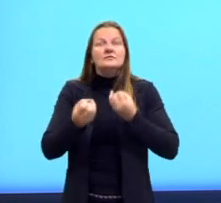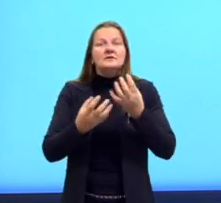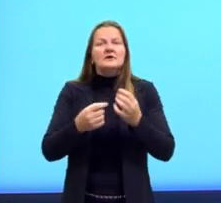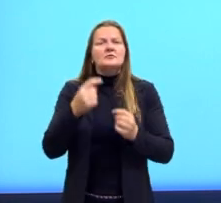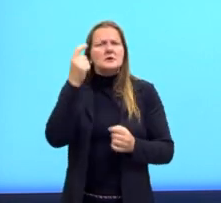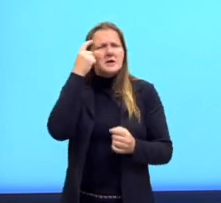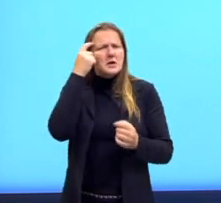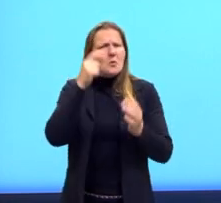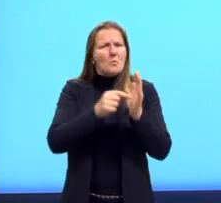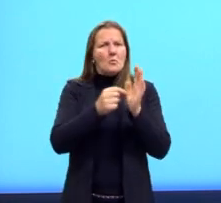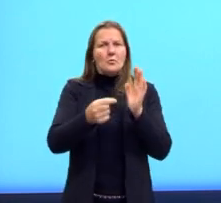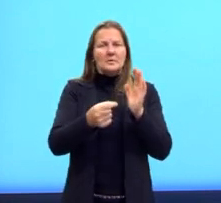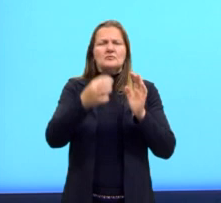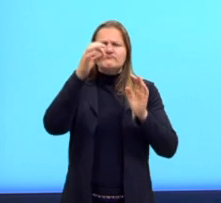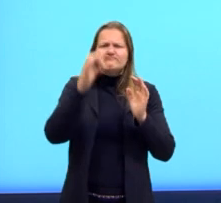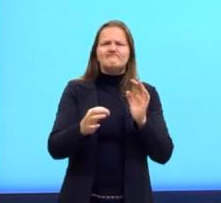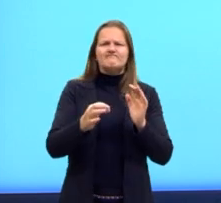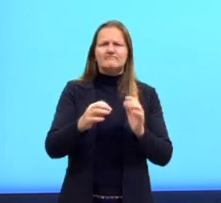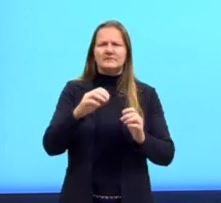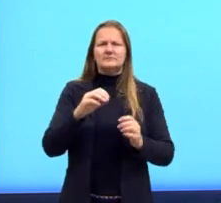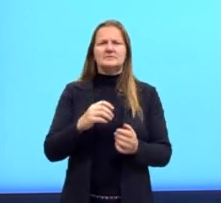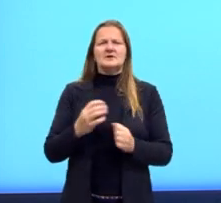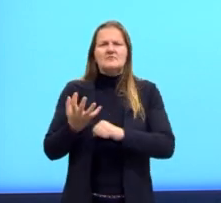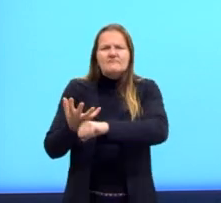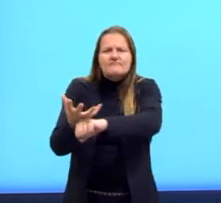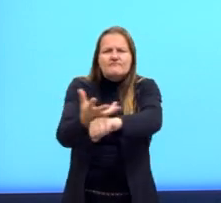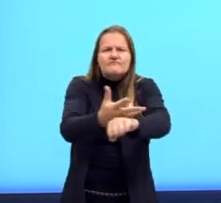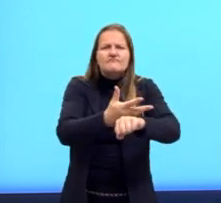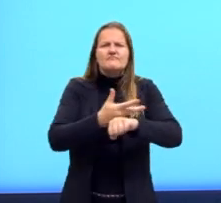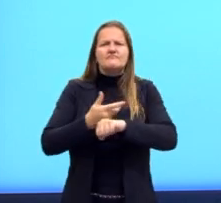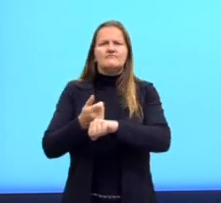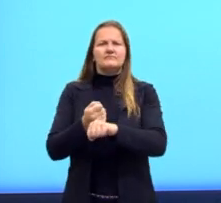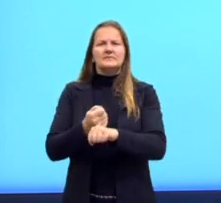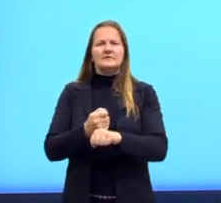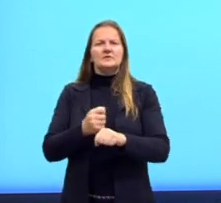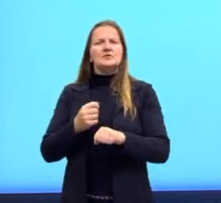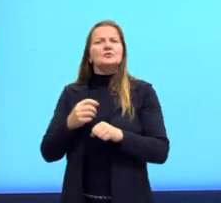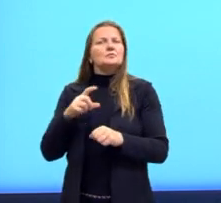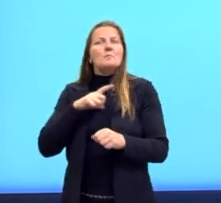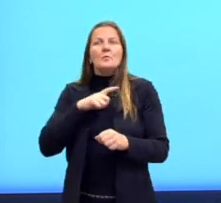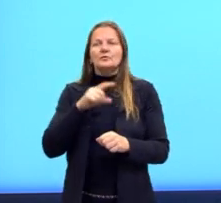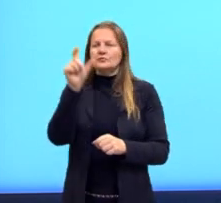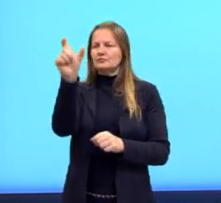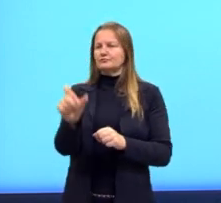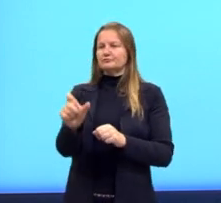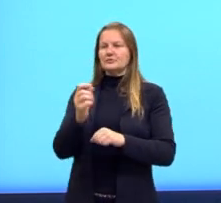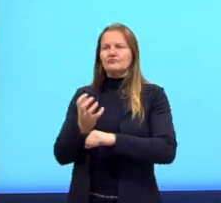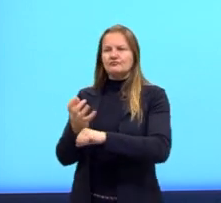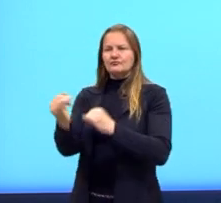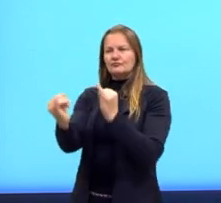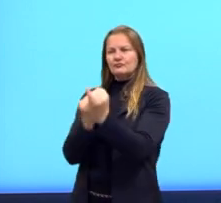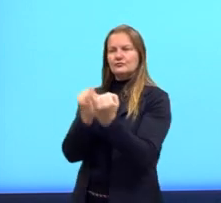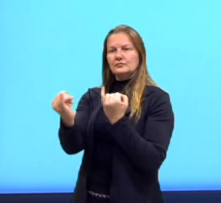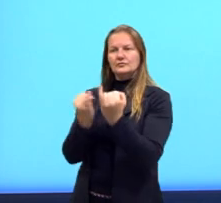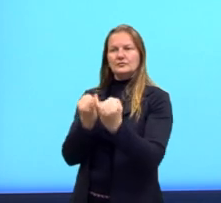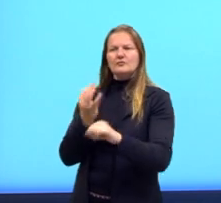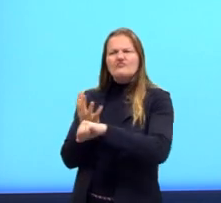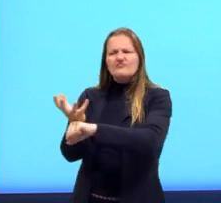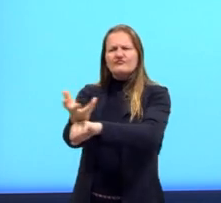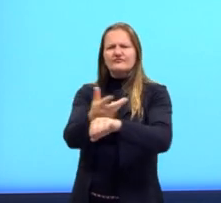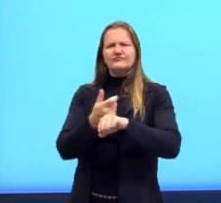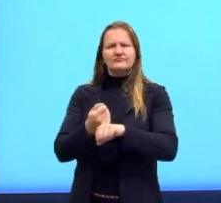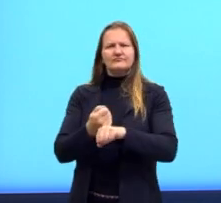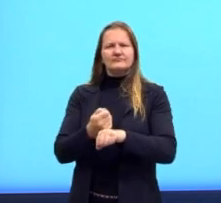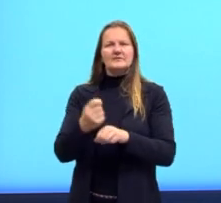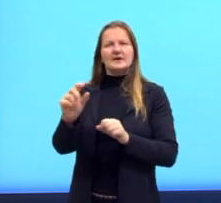convicção e uma explicação para persuadir e para convencer o interlocutor a modificar o seu